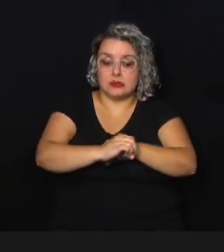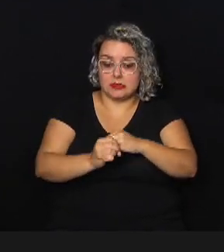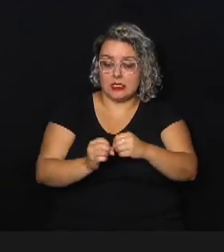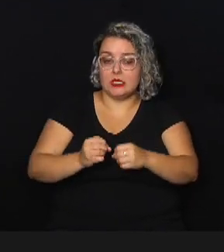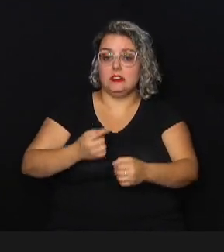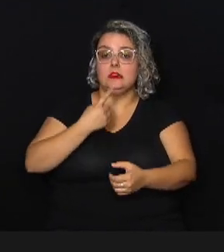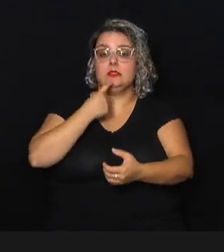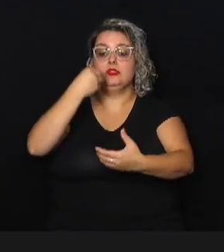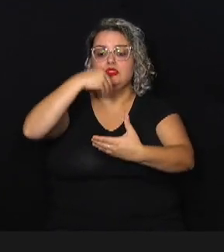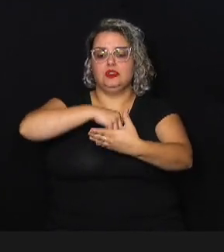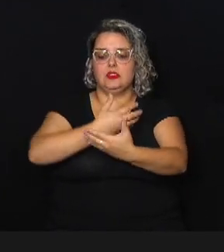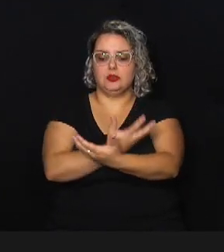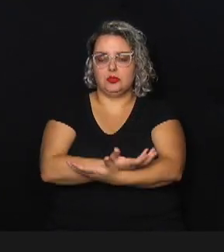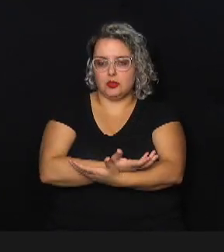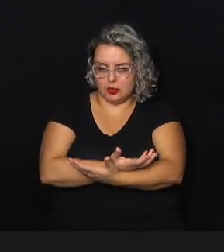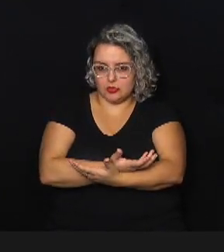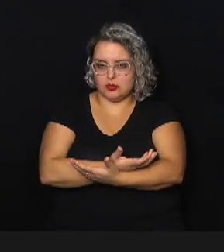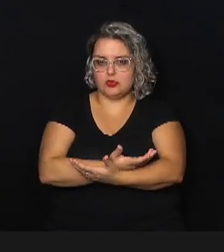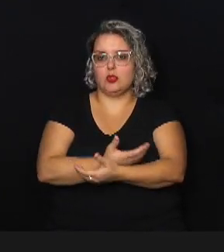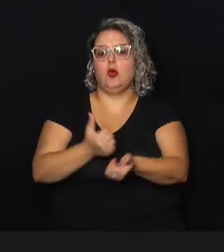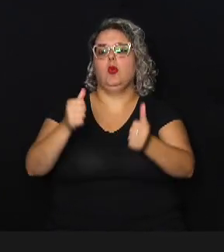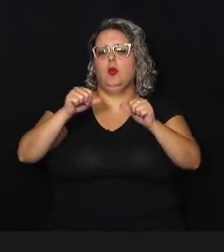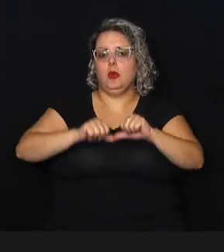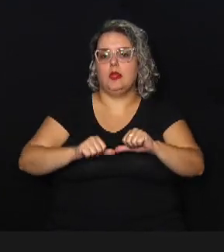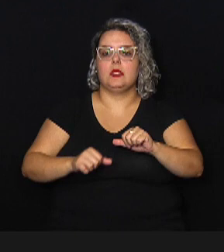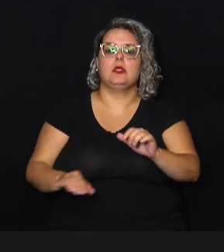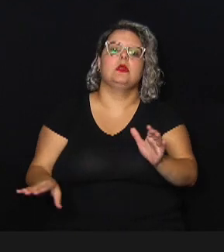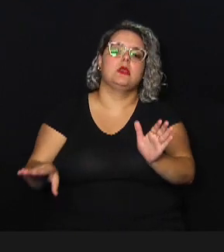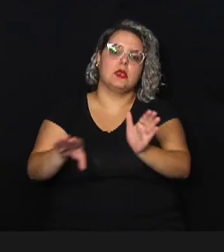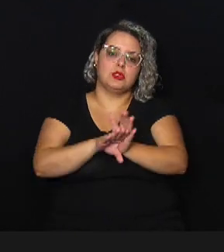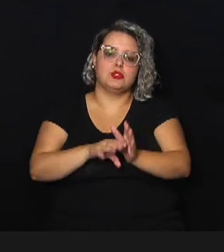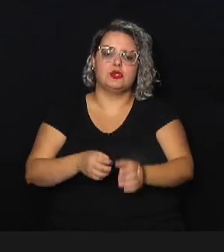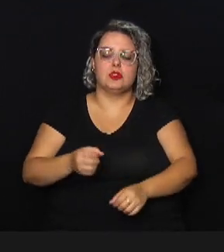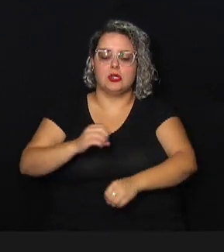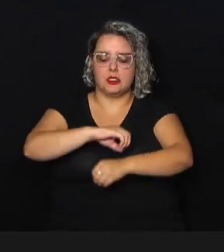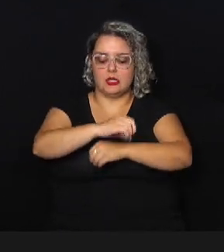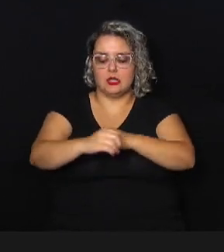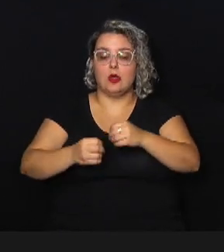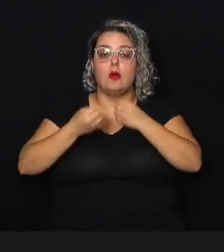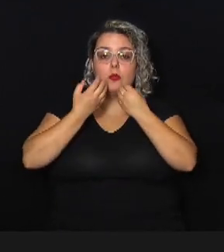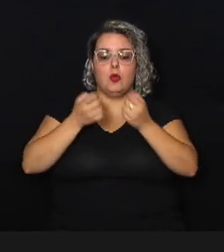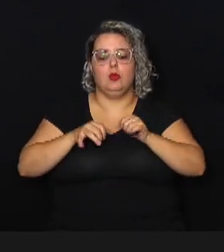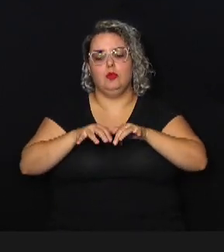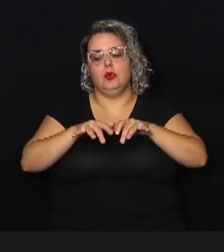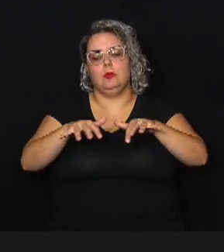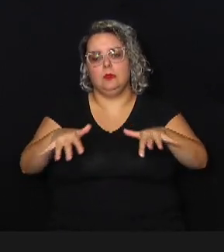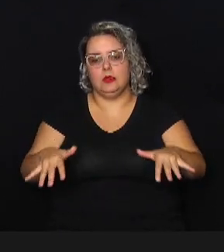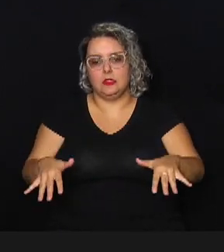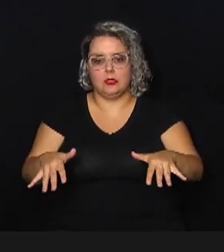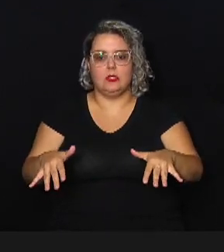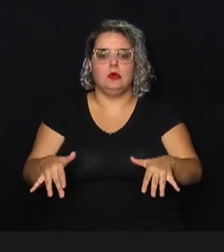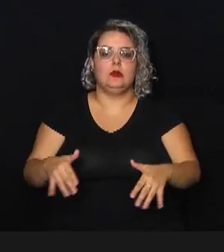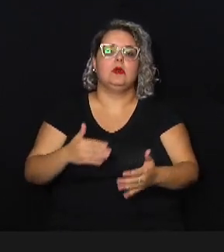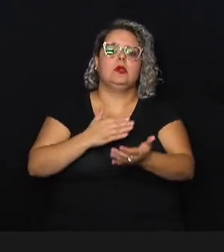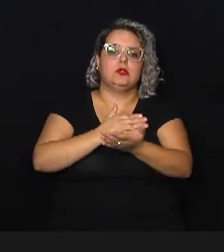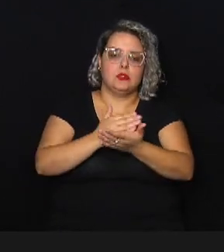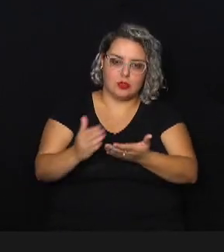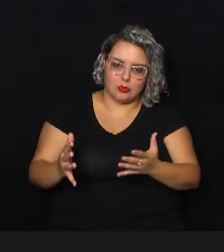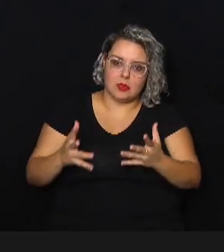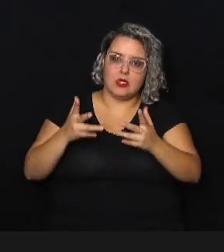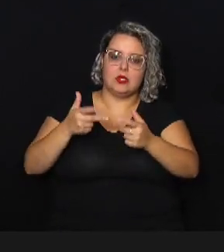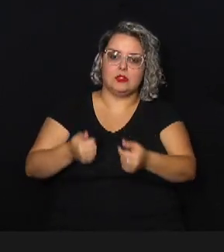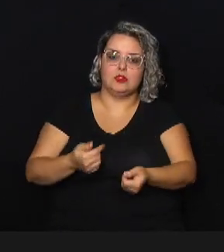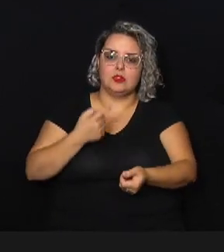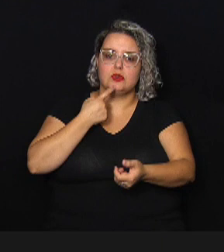que depois venham as células boas, elas voltem a se proliferar, né? E comecem a ocupar toda a medula